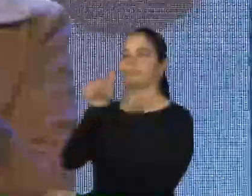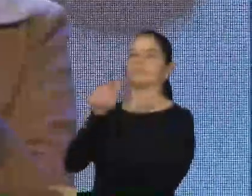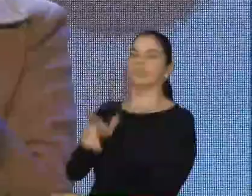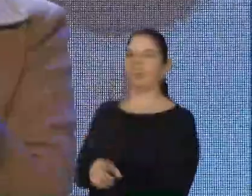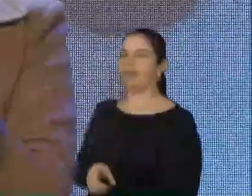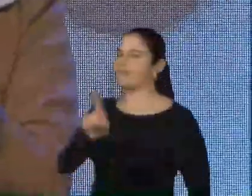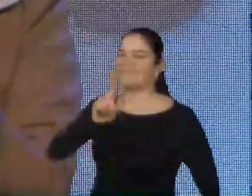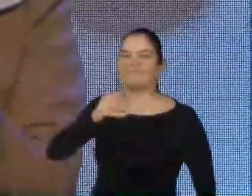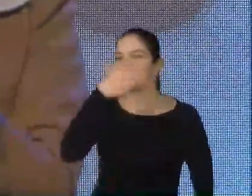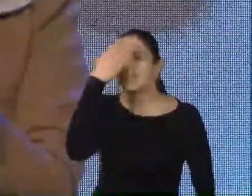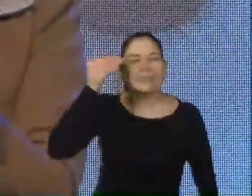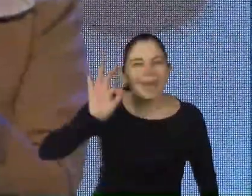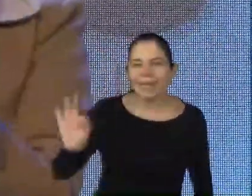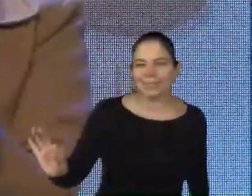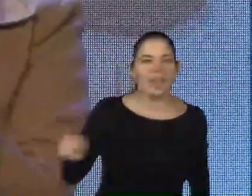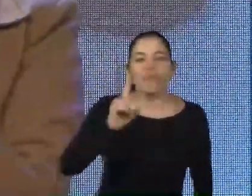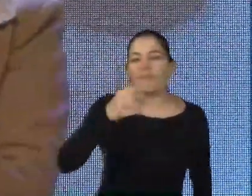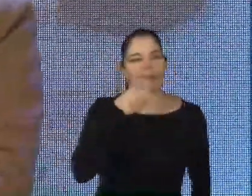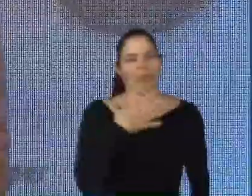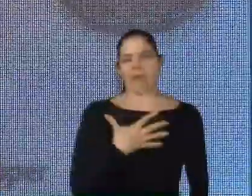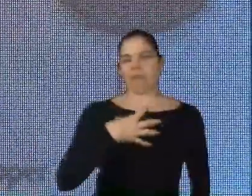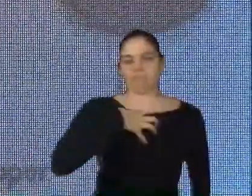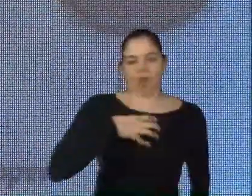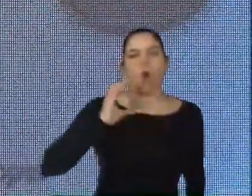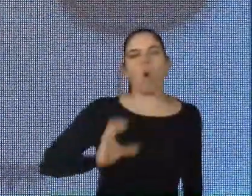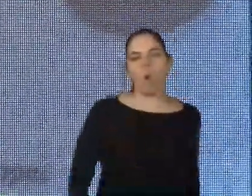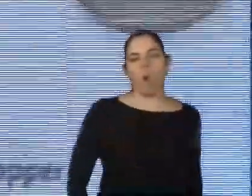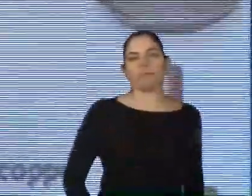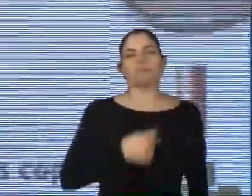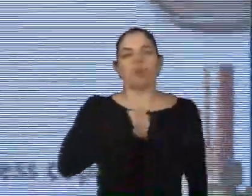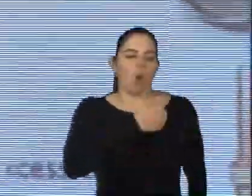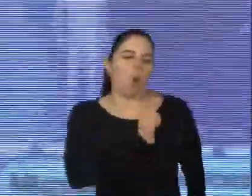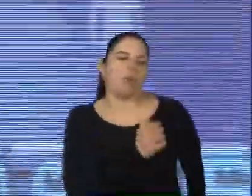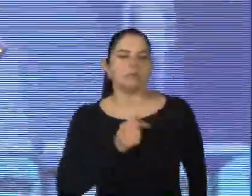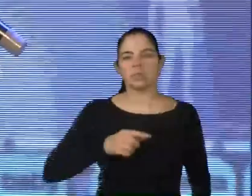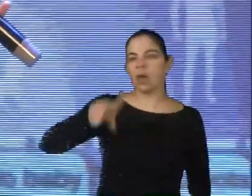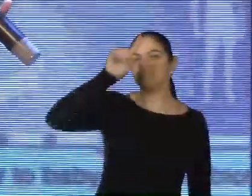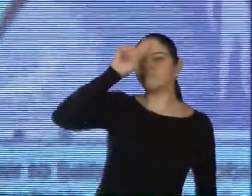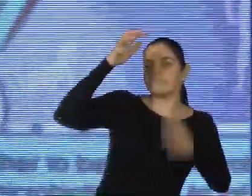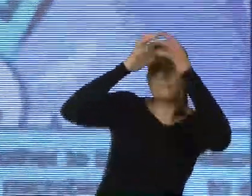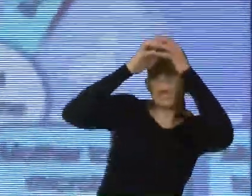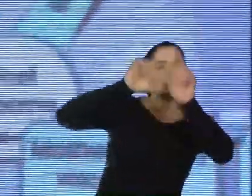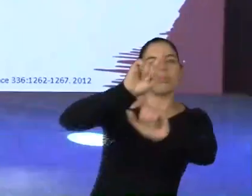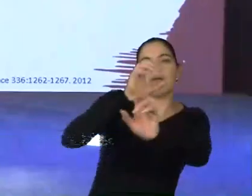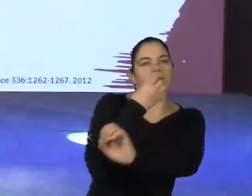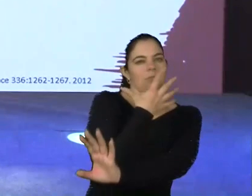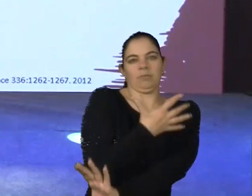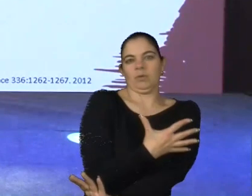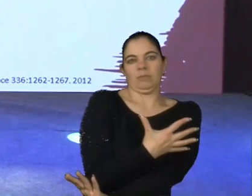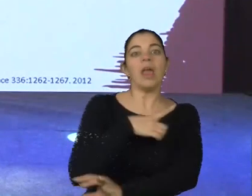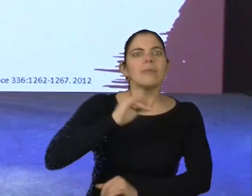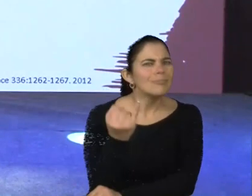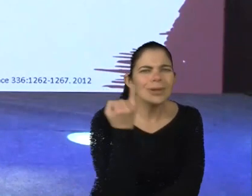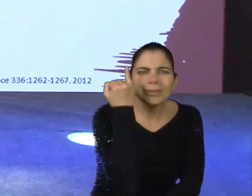bem para a sua saúde, para o seu coração, para o seu intestino. Isso é coisa que a gente precisa sair fora. Esse outro gráfico